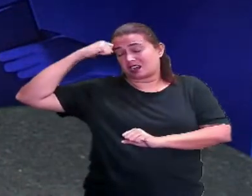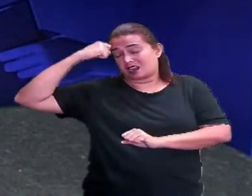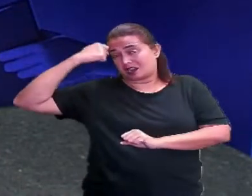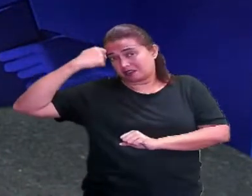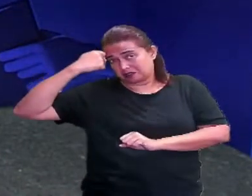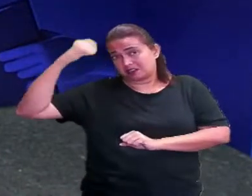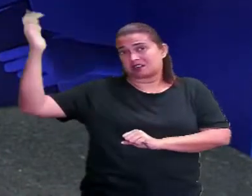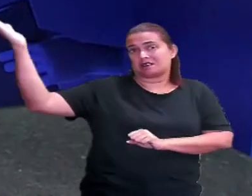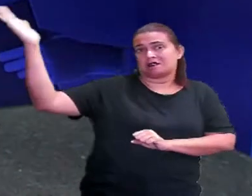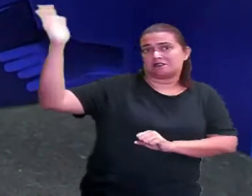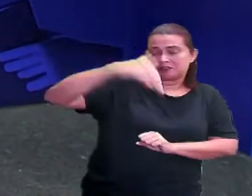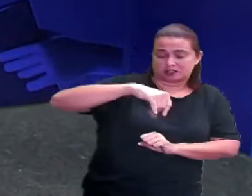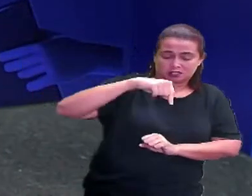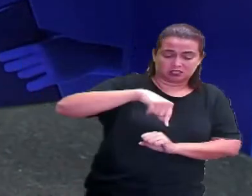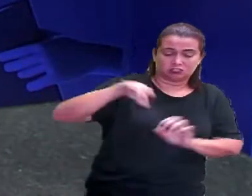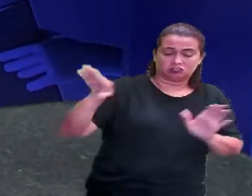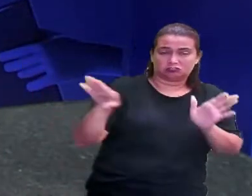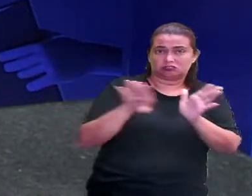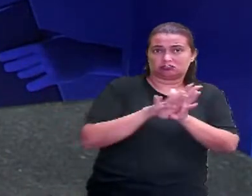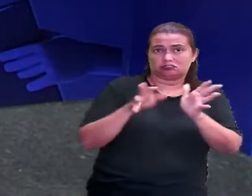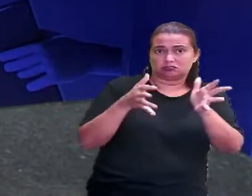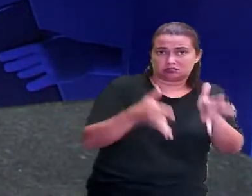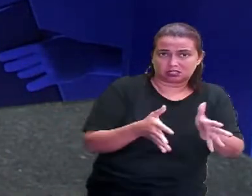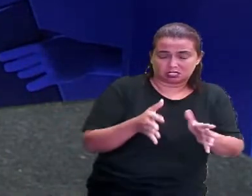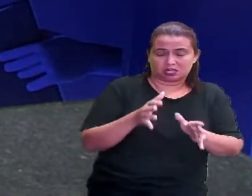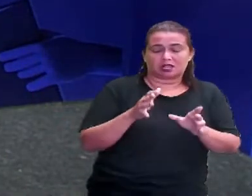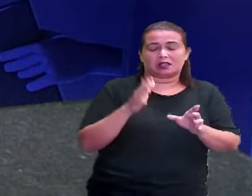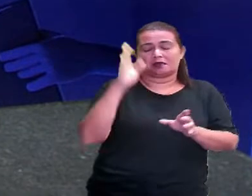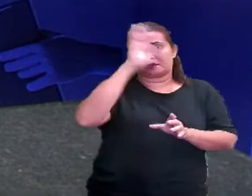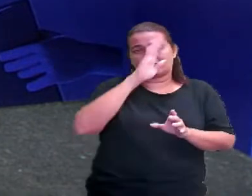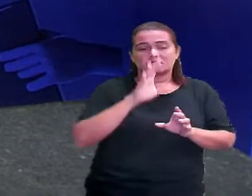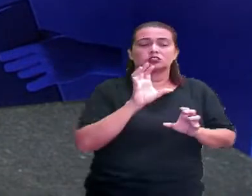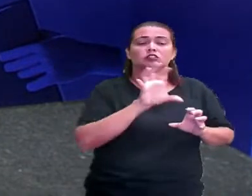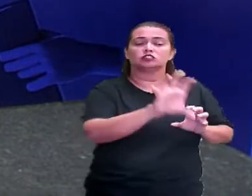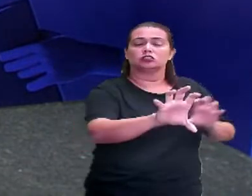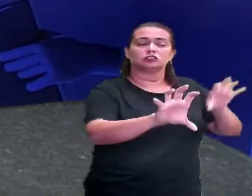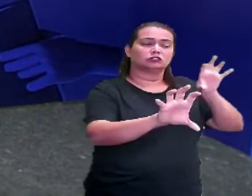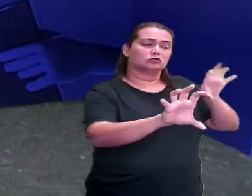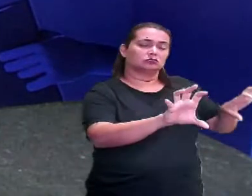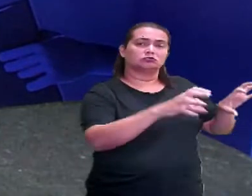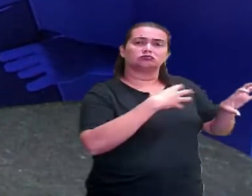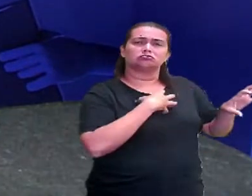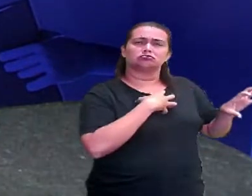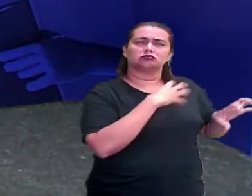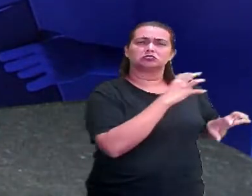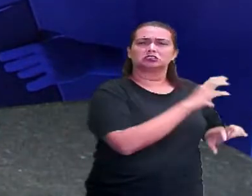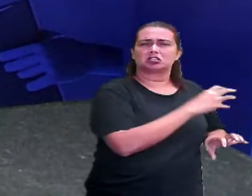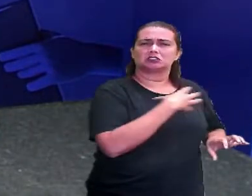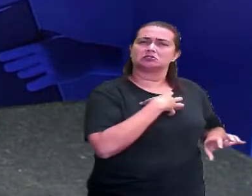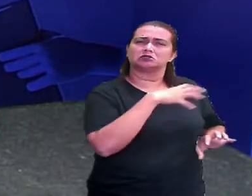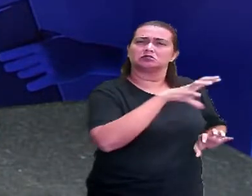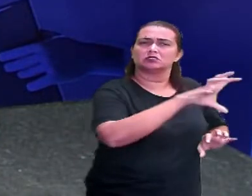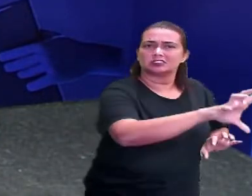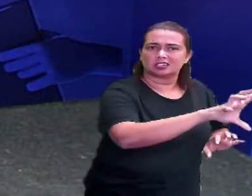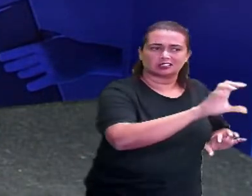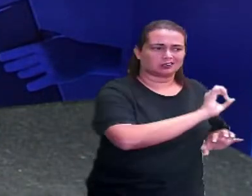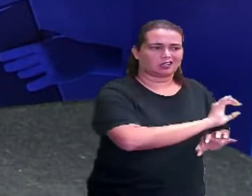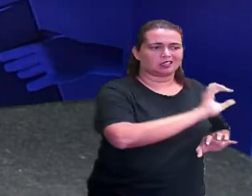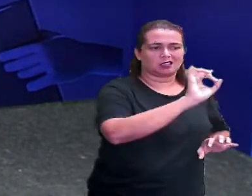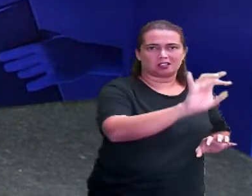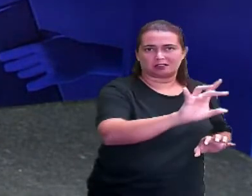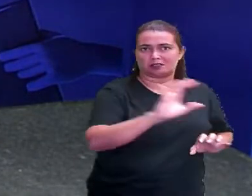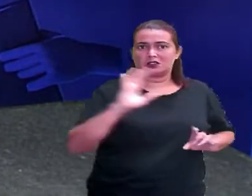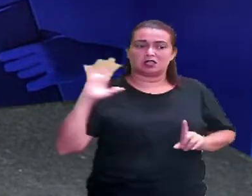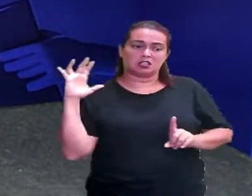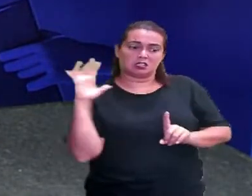Brasil. Então, como vocês devem ter percebido, não surtiu muito efeito esse intento